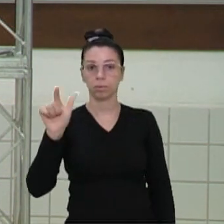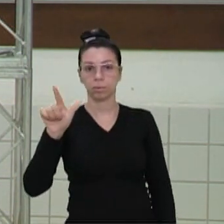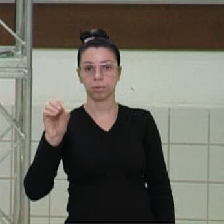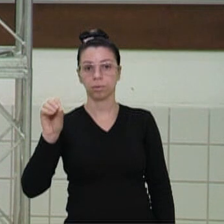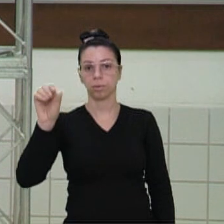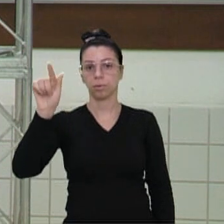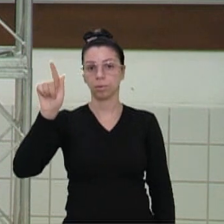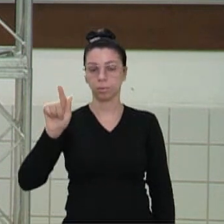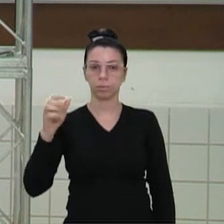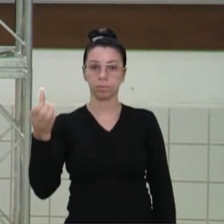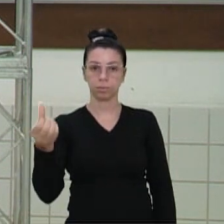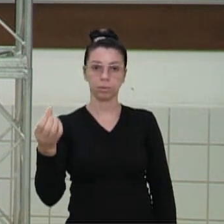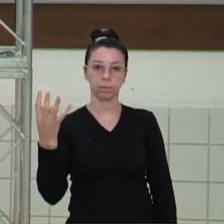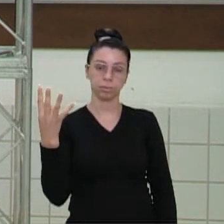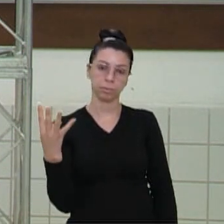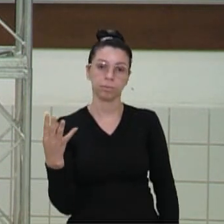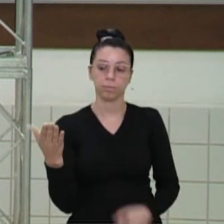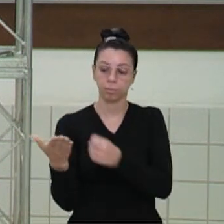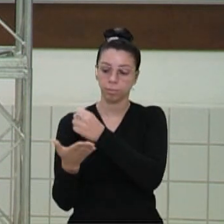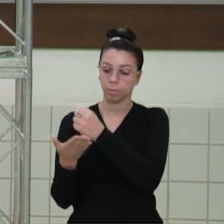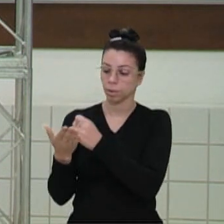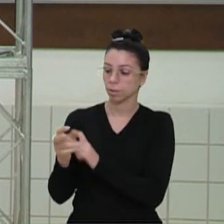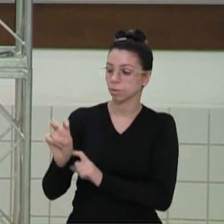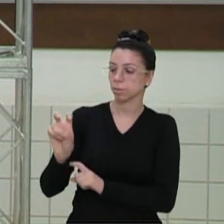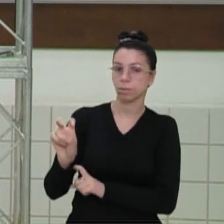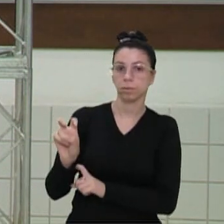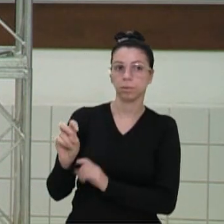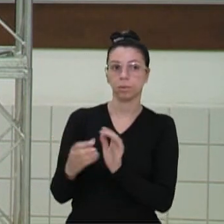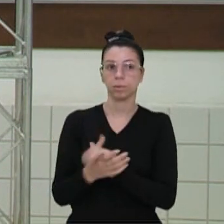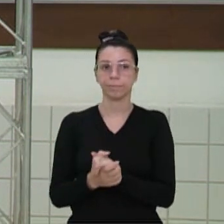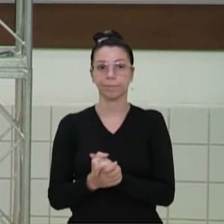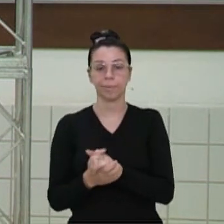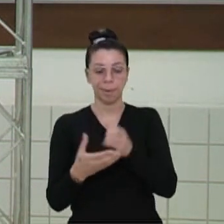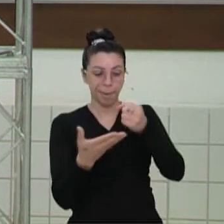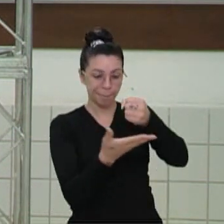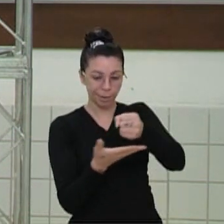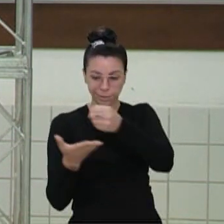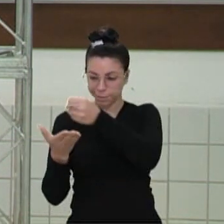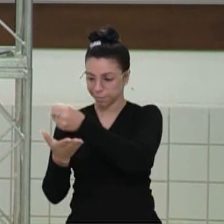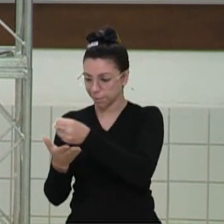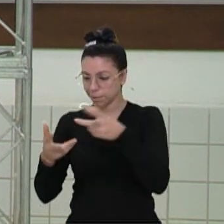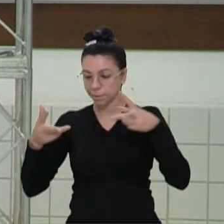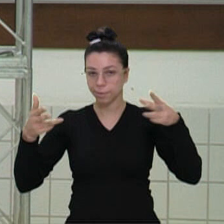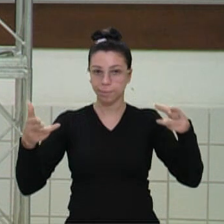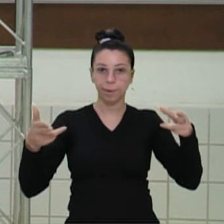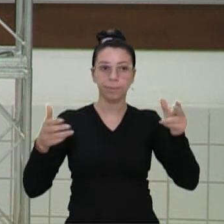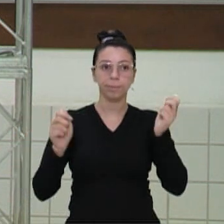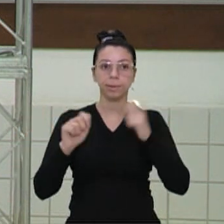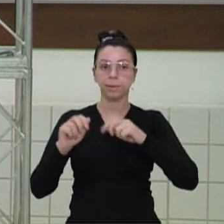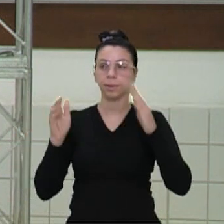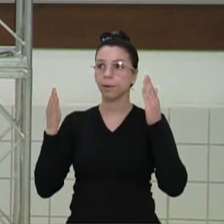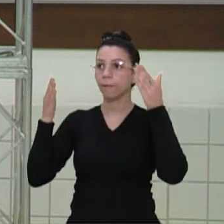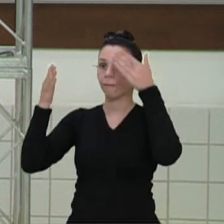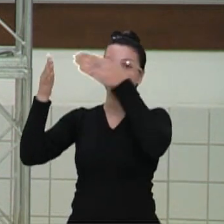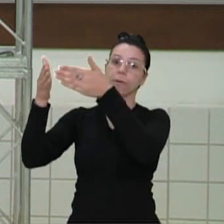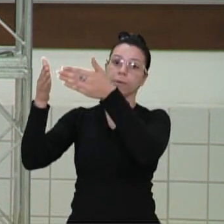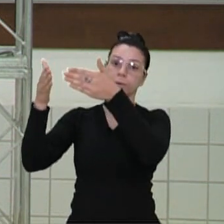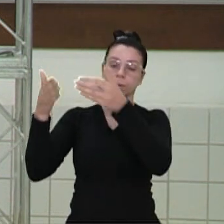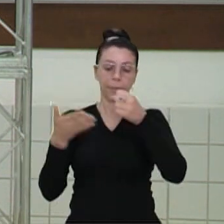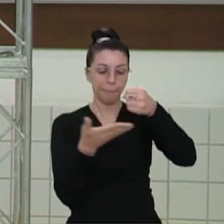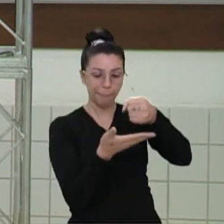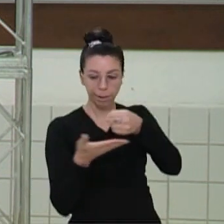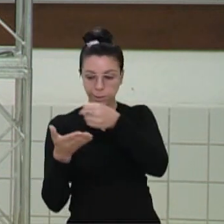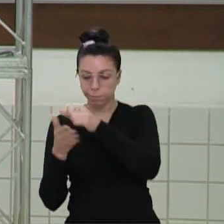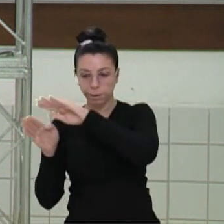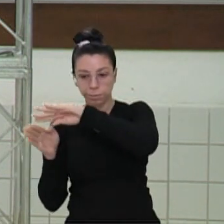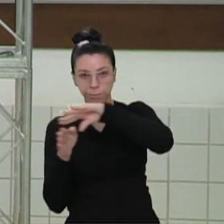base 5. Quando eu estou com a igualdade de 2 logaritmos de mesma base, eu esqueço os logaritmos e trabalho com os logaritmandos. Então, lembrando